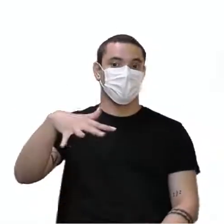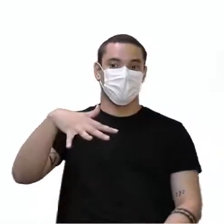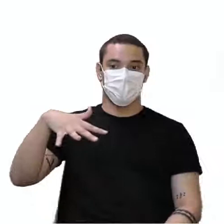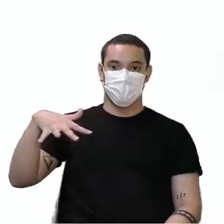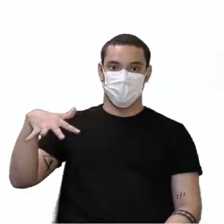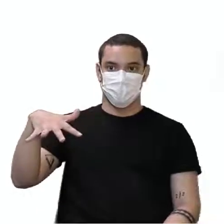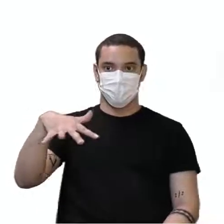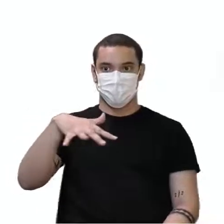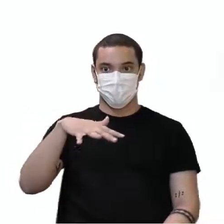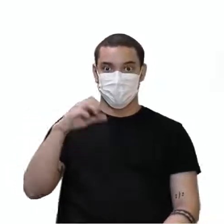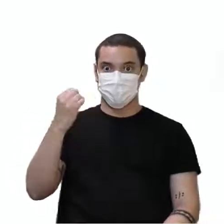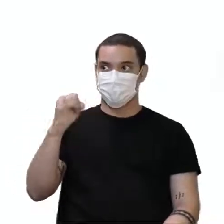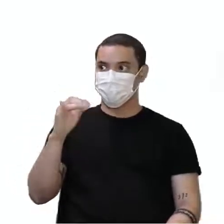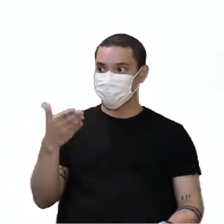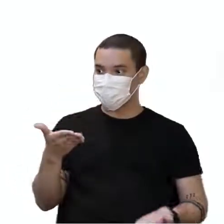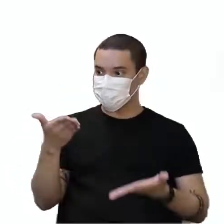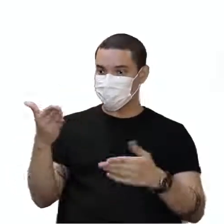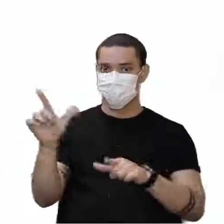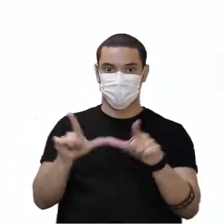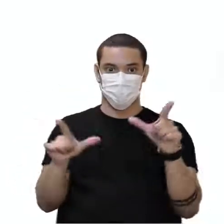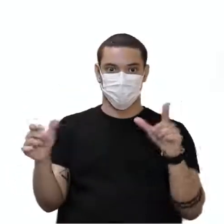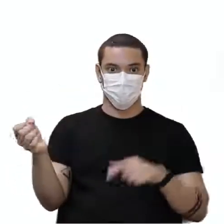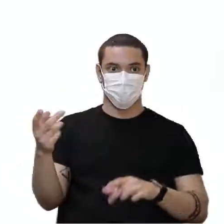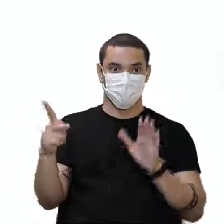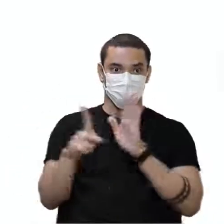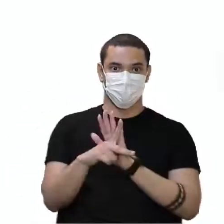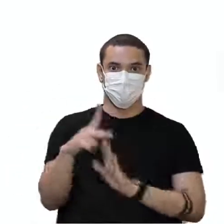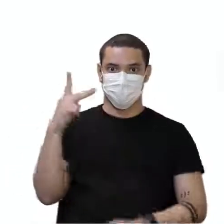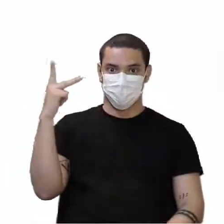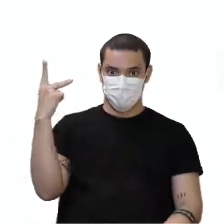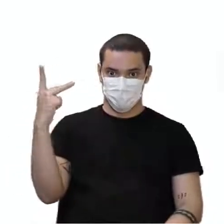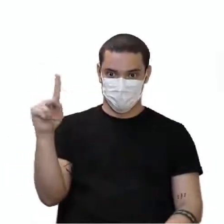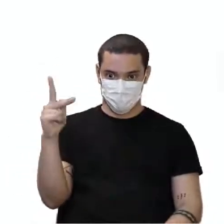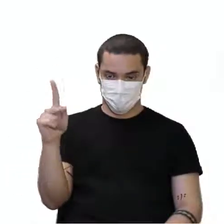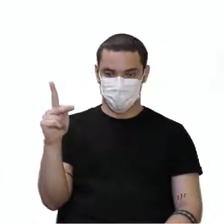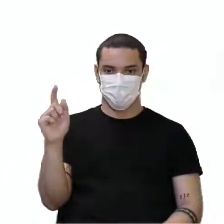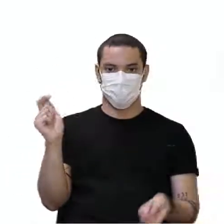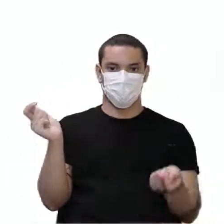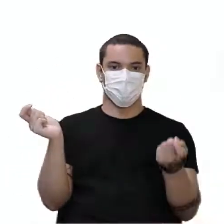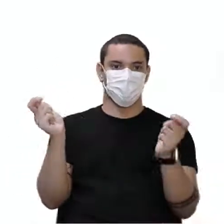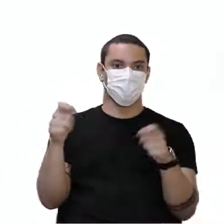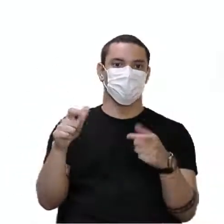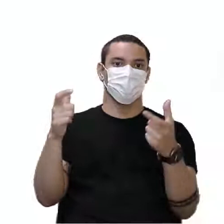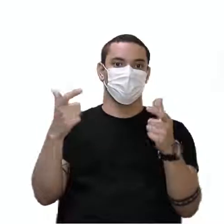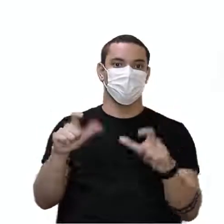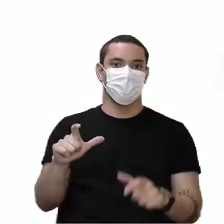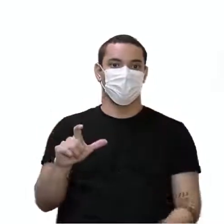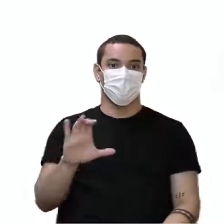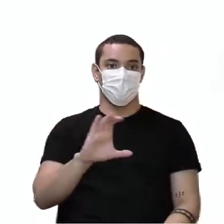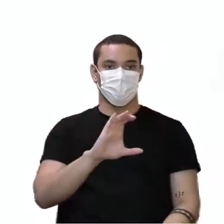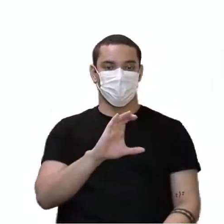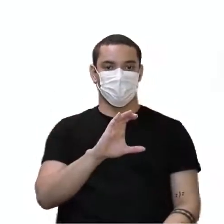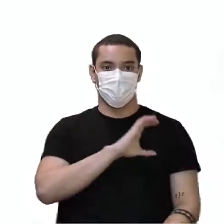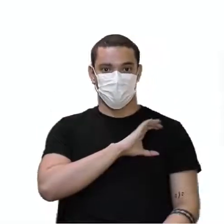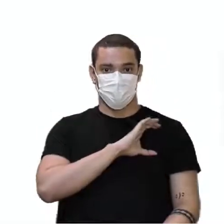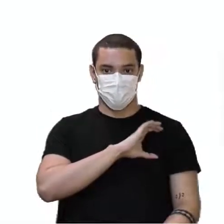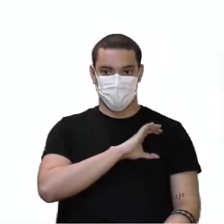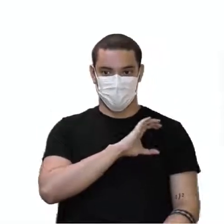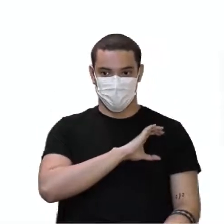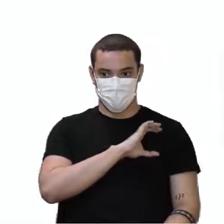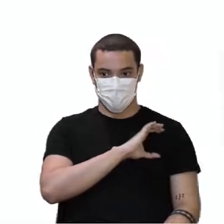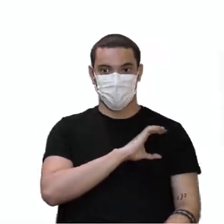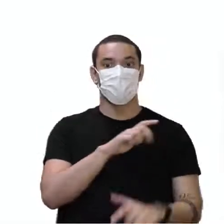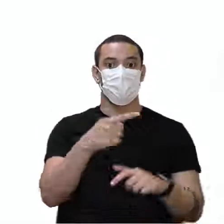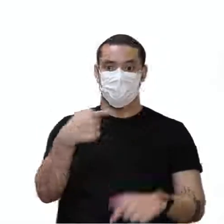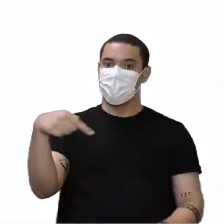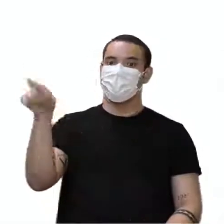situação, então se ela foi oferecida um trabalho novo para ela, foi oferecido um trabalho novo para ela, então pode ser o trabalho lá no Canadá. Então significa que o quê? Ela